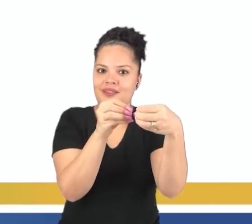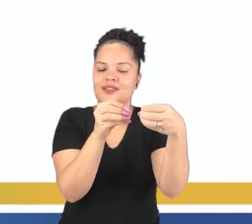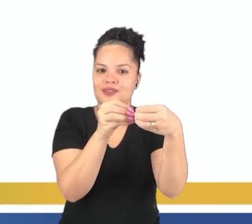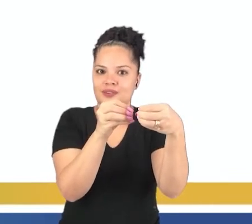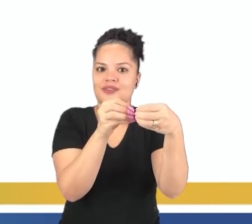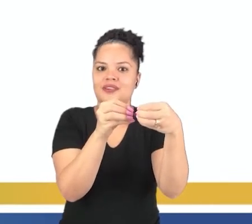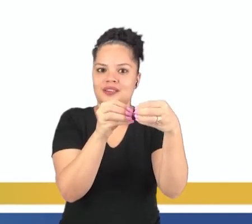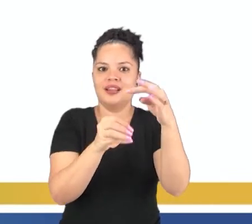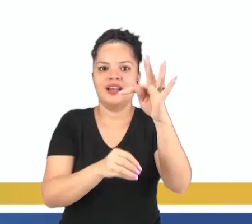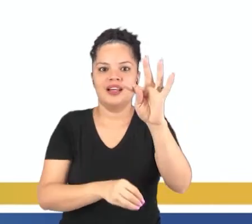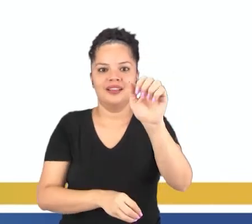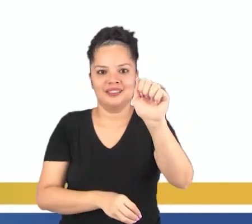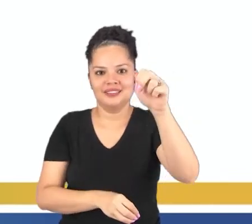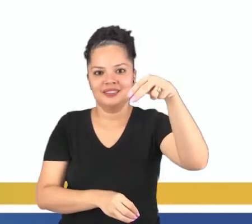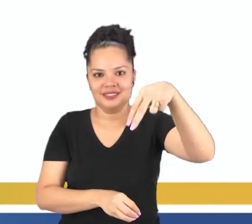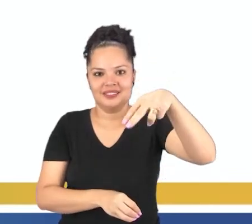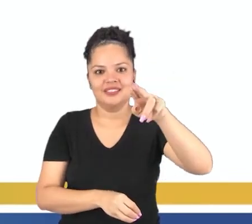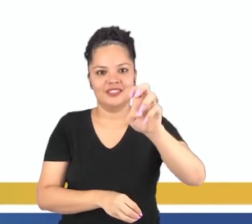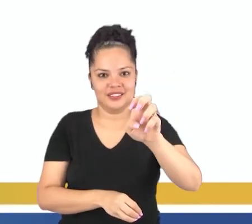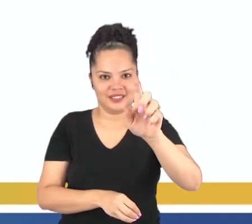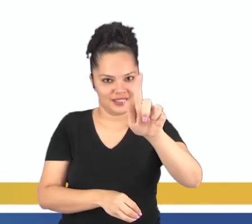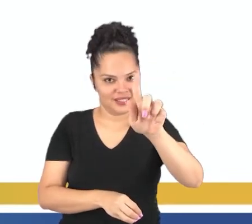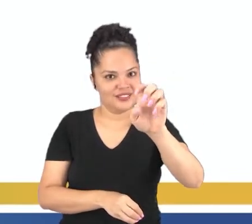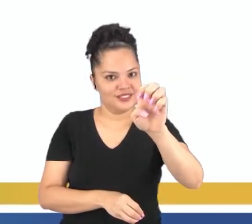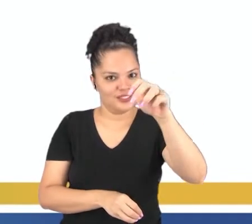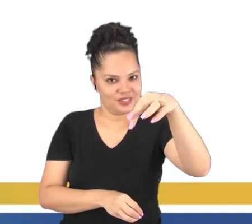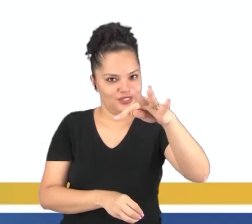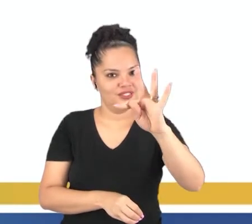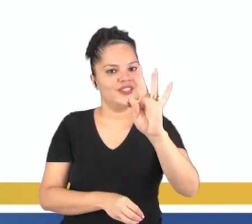é um ponto bem suave, bem sutil, né?